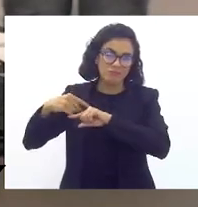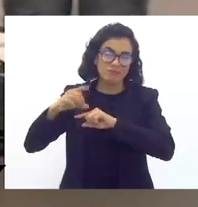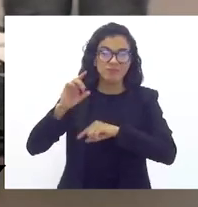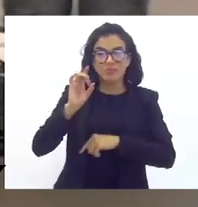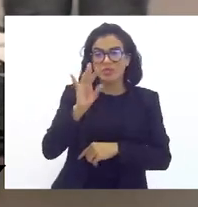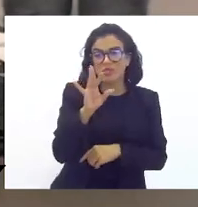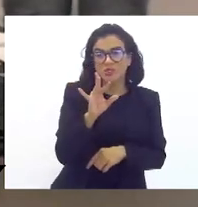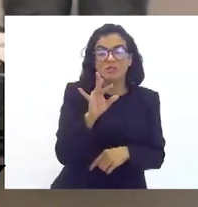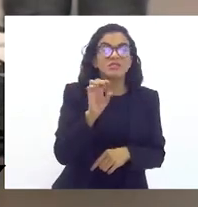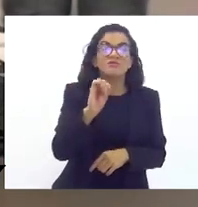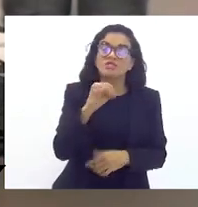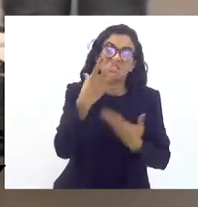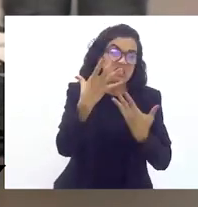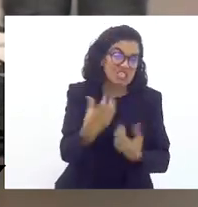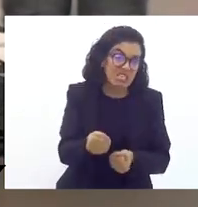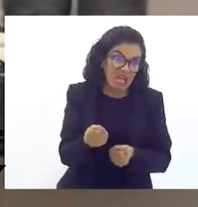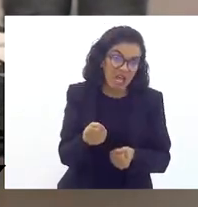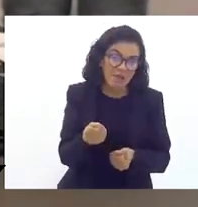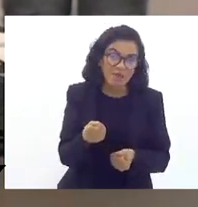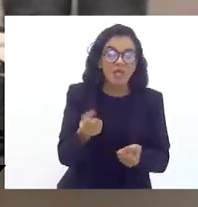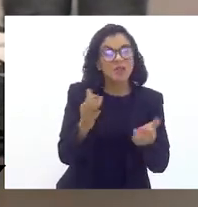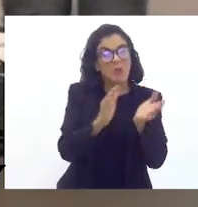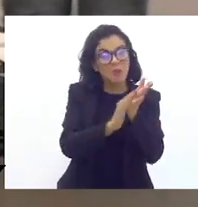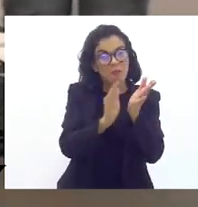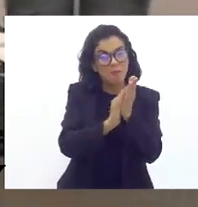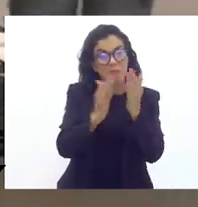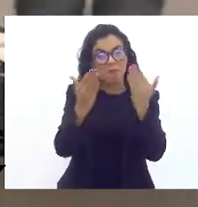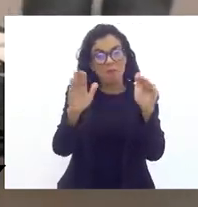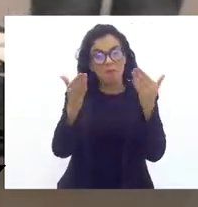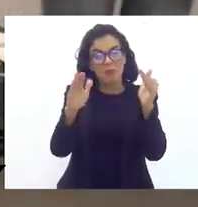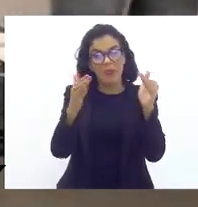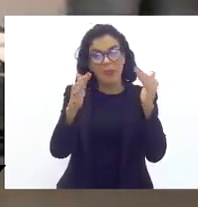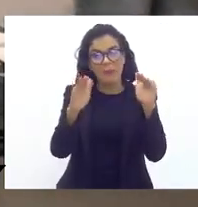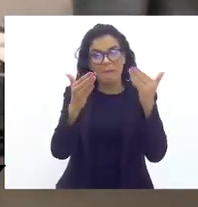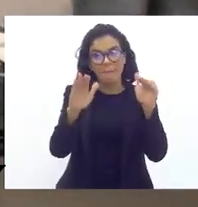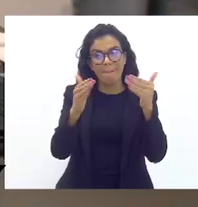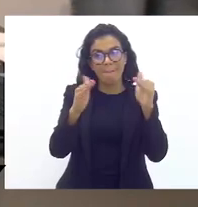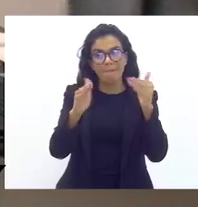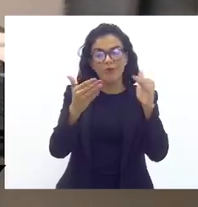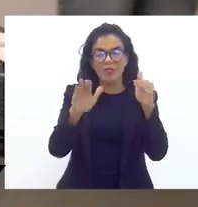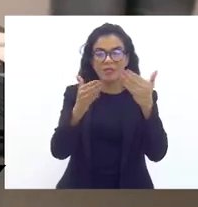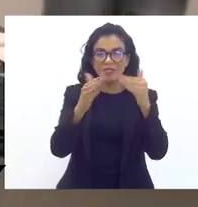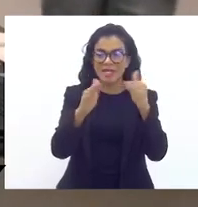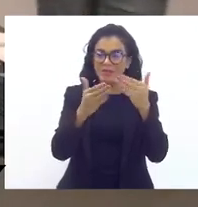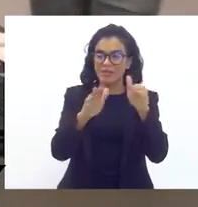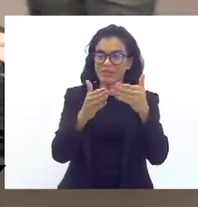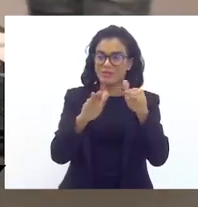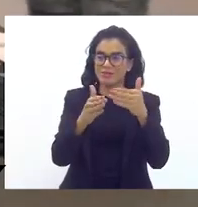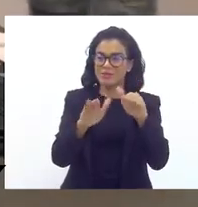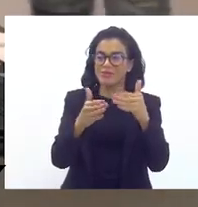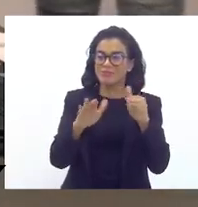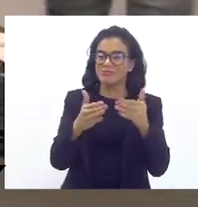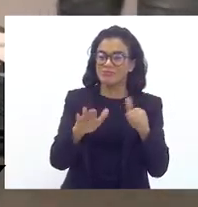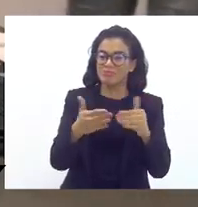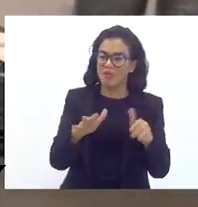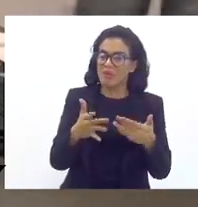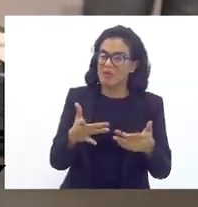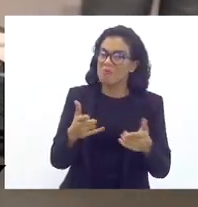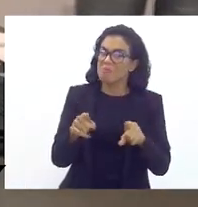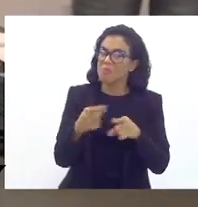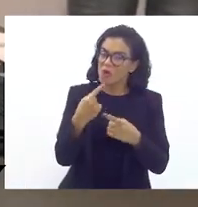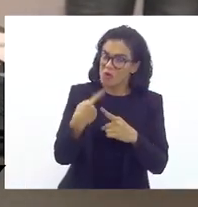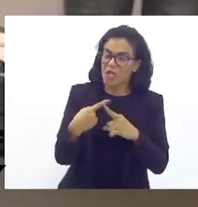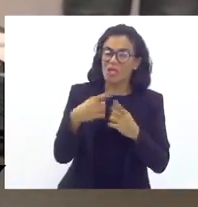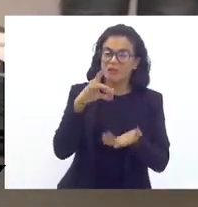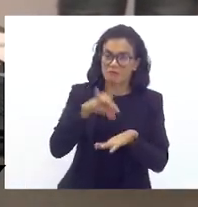sobre os seus homens se vocês quiserem então eu parabenizo para mim e todas as outras pessoas brancas comprometidas com a luta anti-racista Porque